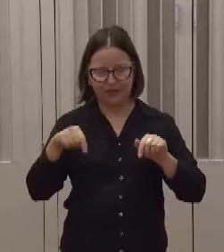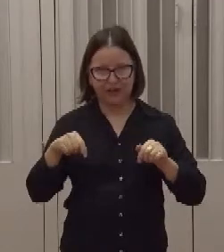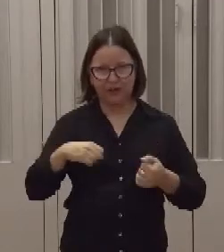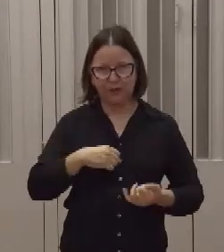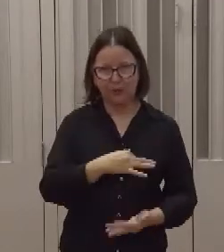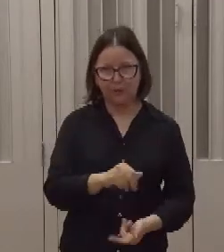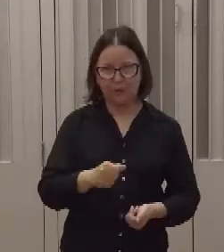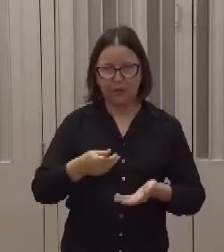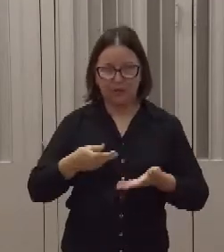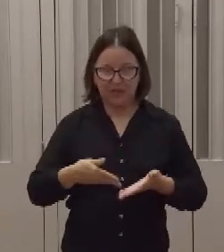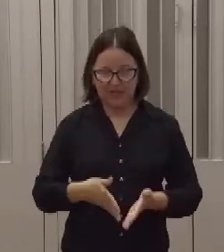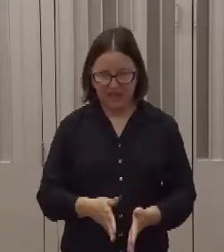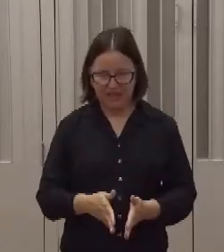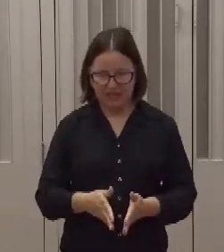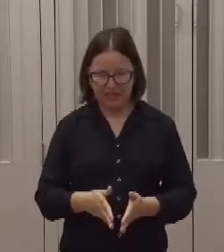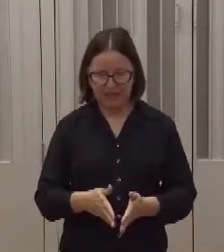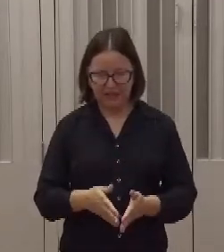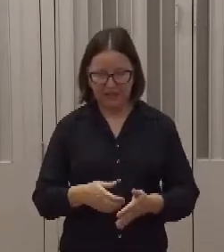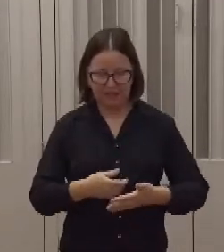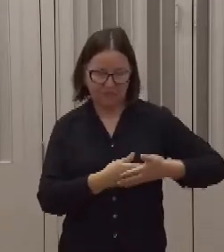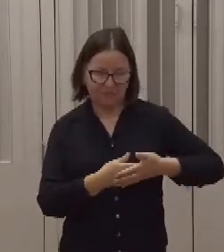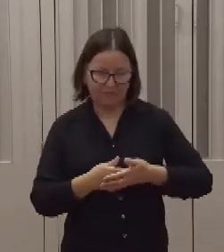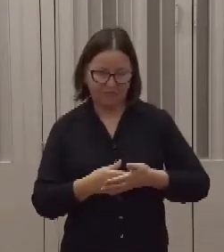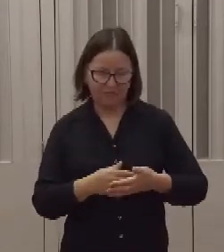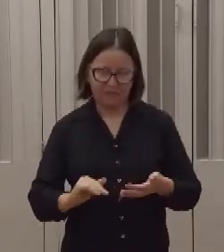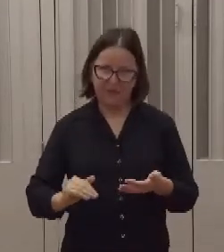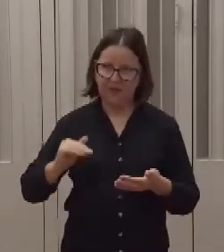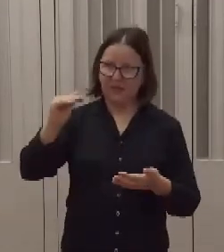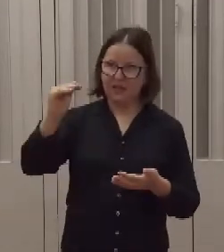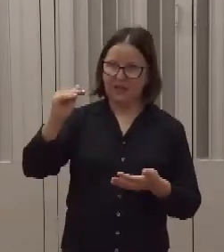um homem, é um mistério.